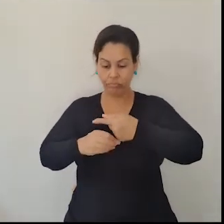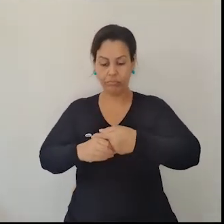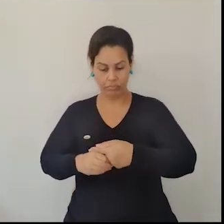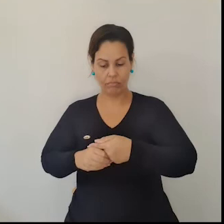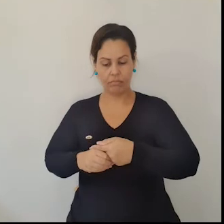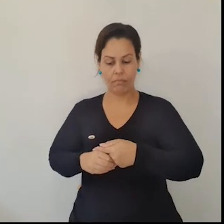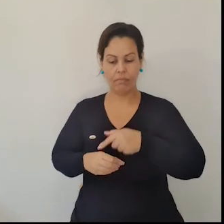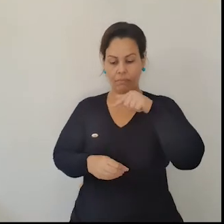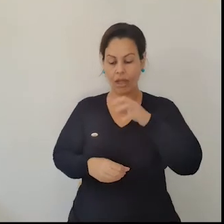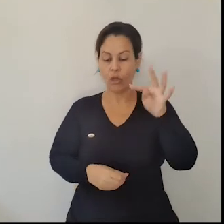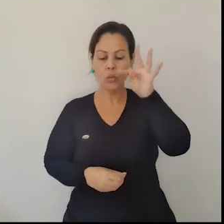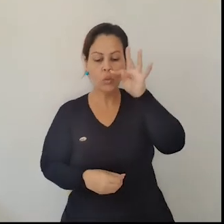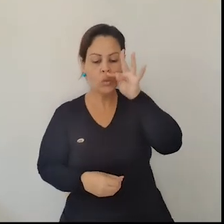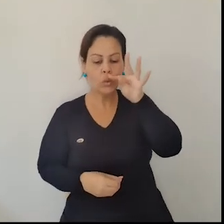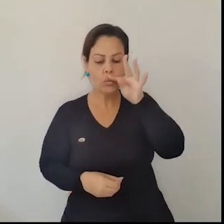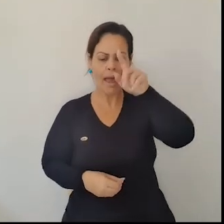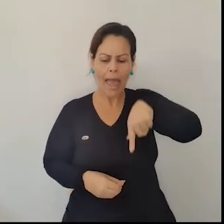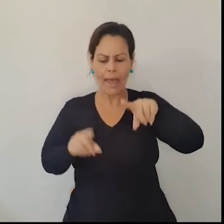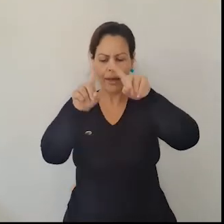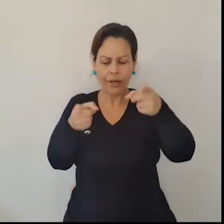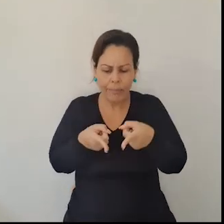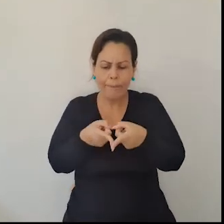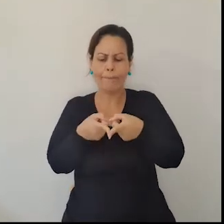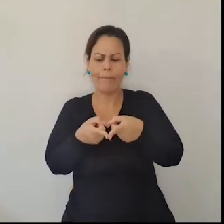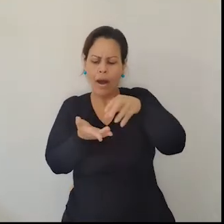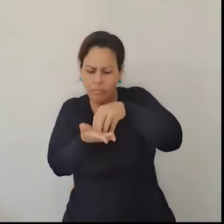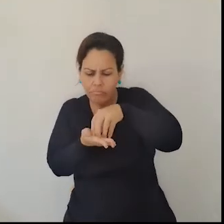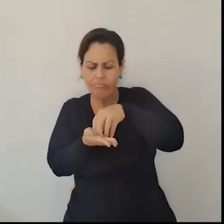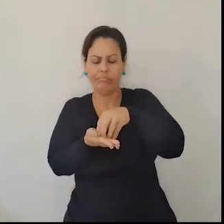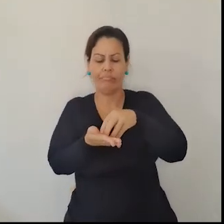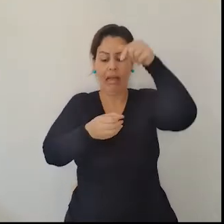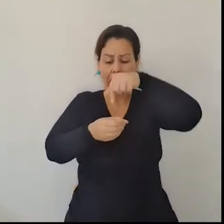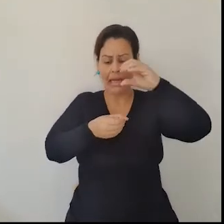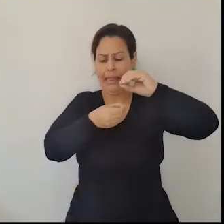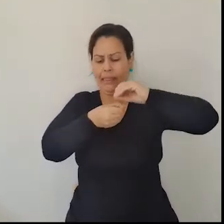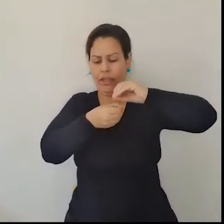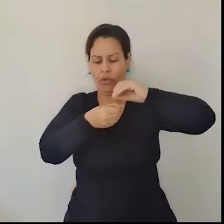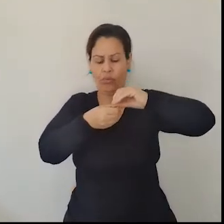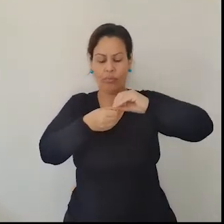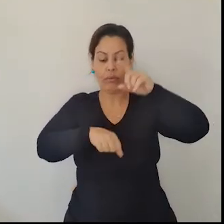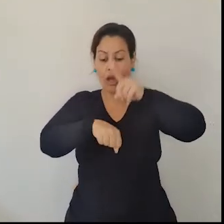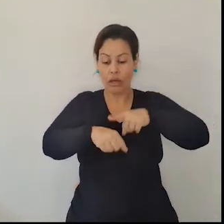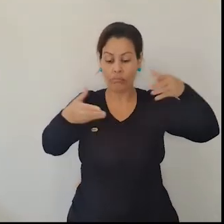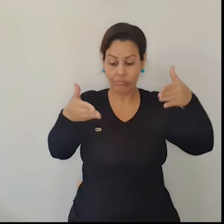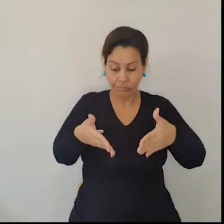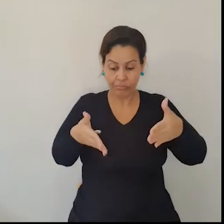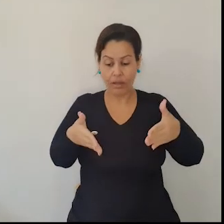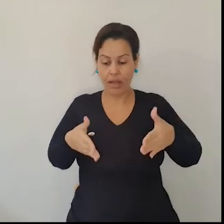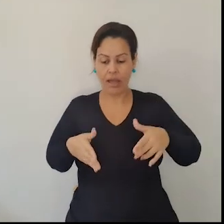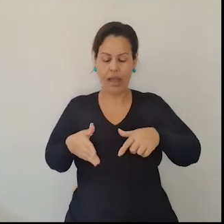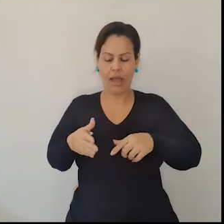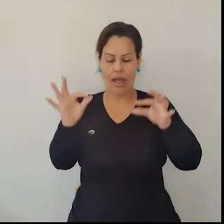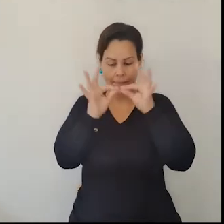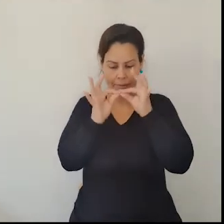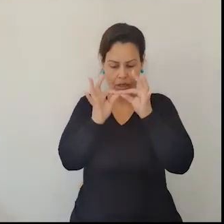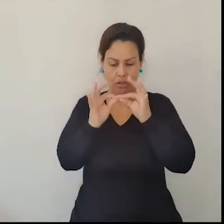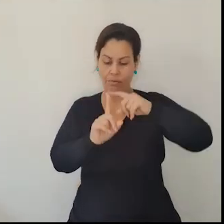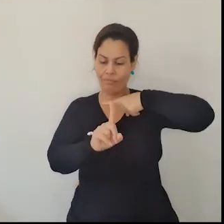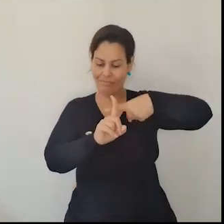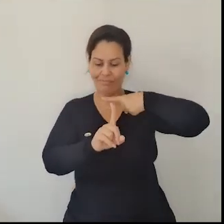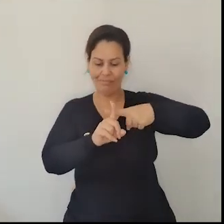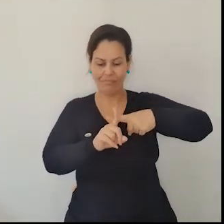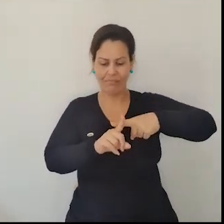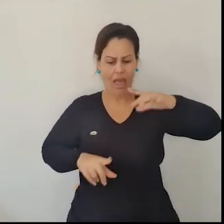do modelo atômico de Thomson. Como o átomo, segundo Thomson, era uma espécie de bolha gelatinosa completamente